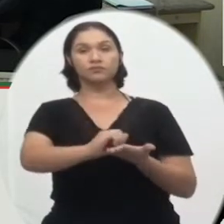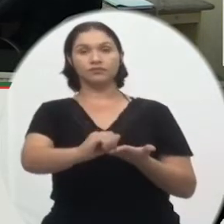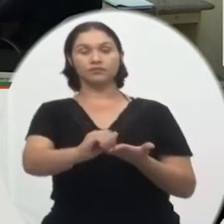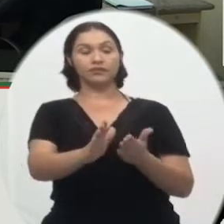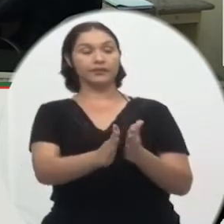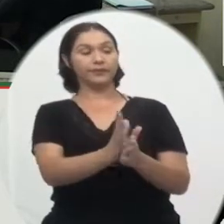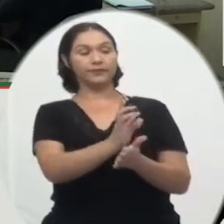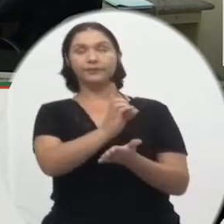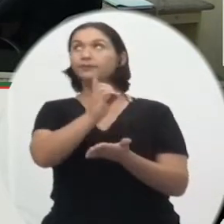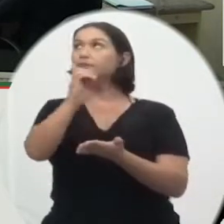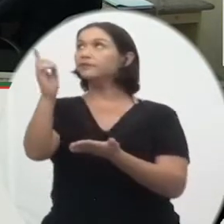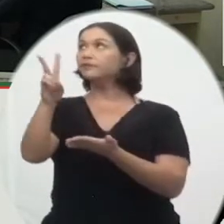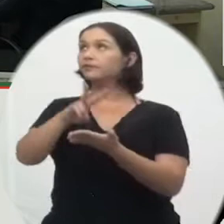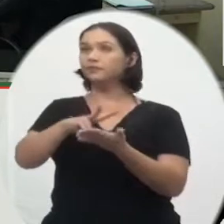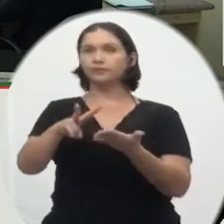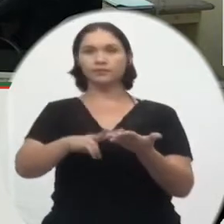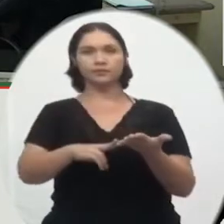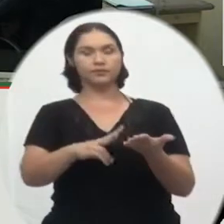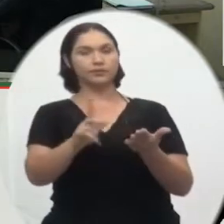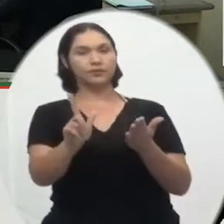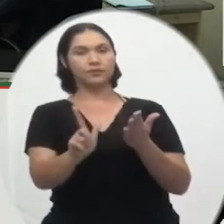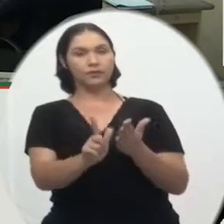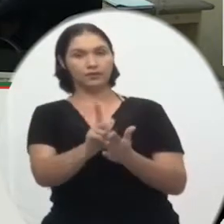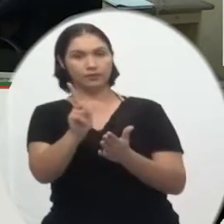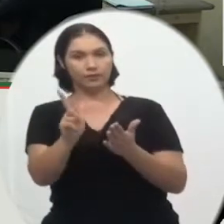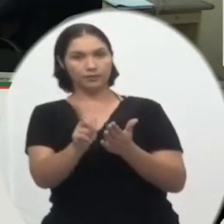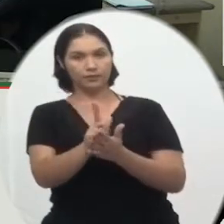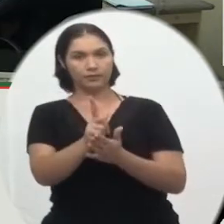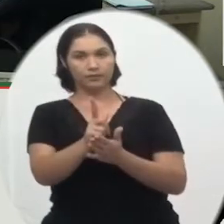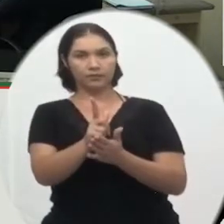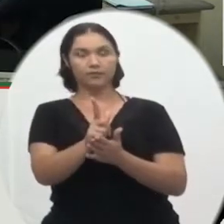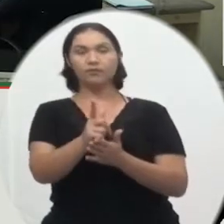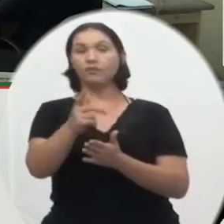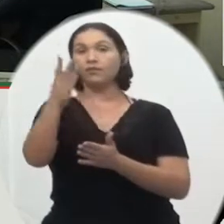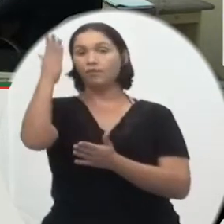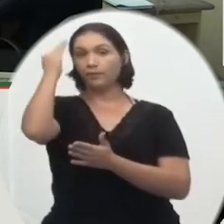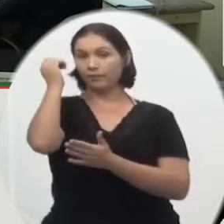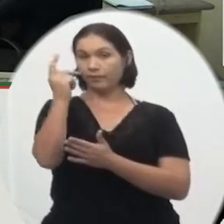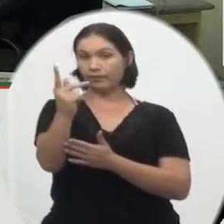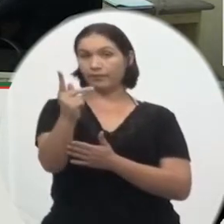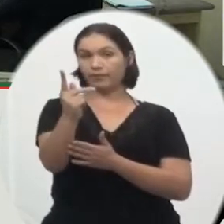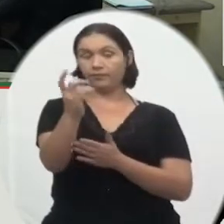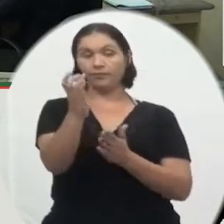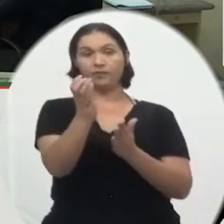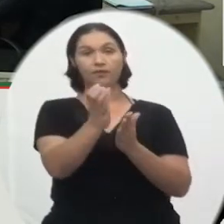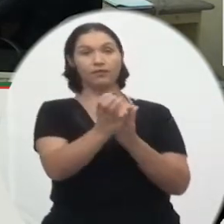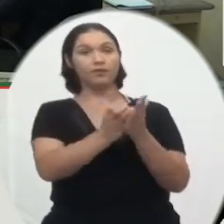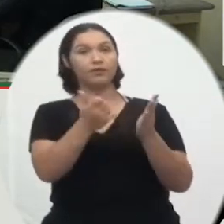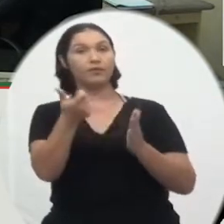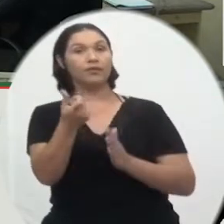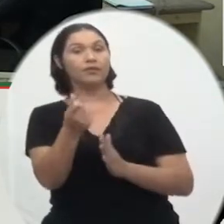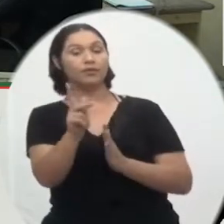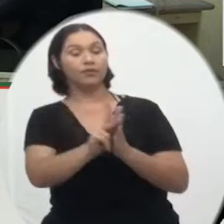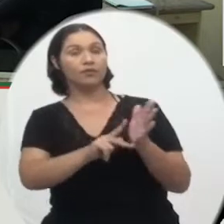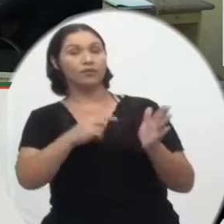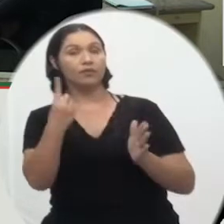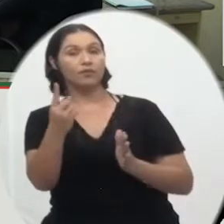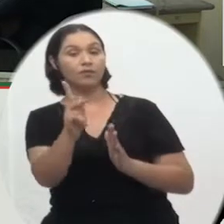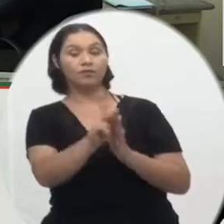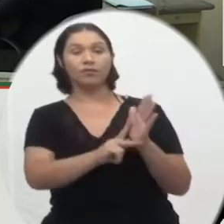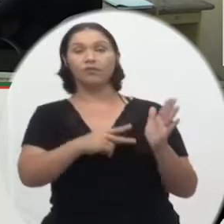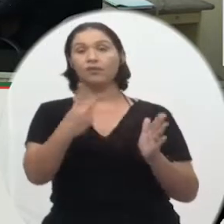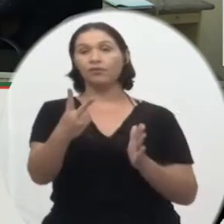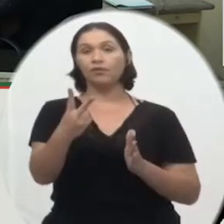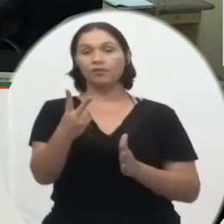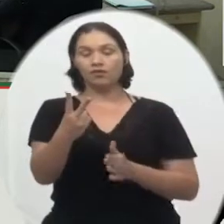da Bíblia. Livro de Provérbios, capítulo 16, versículos 1 e 2. O coração do homem pode fazer